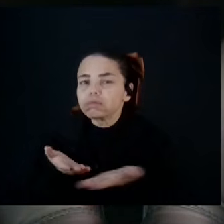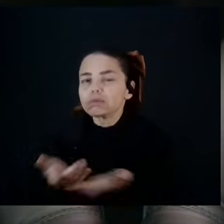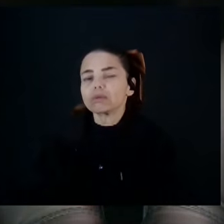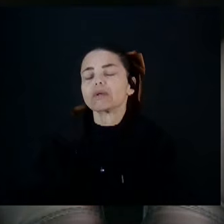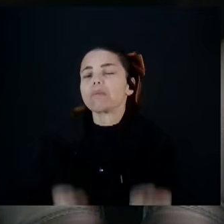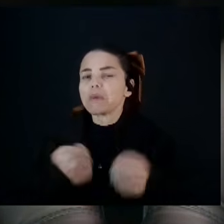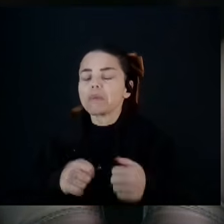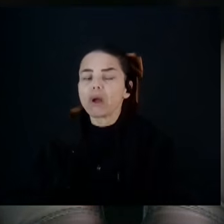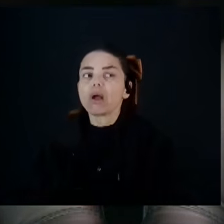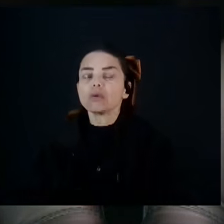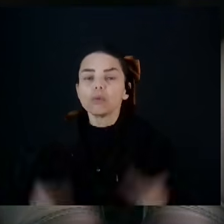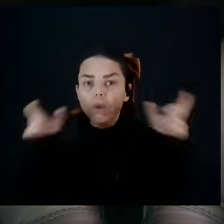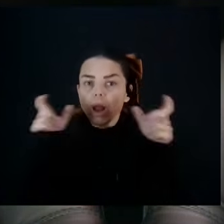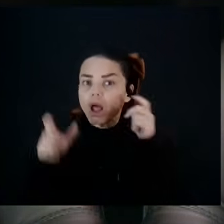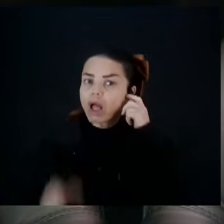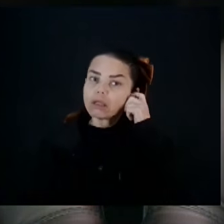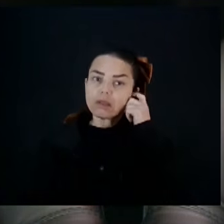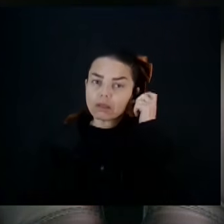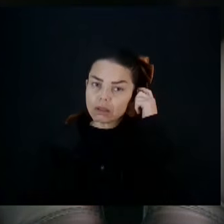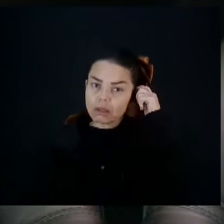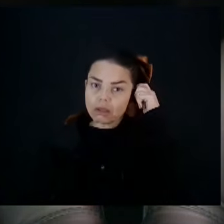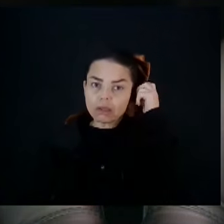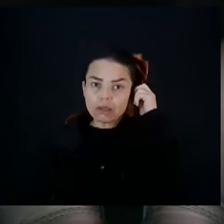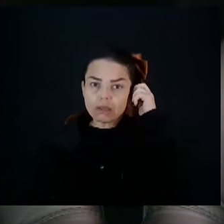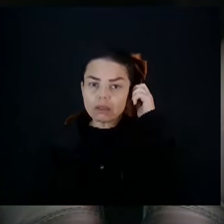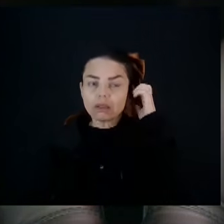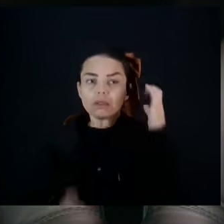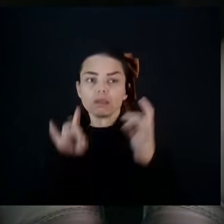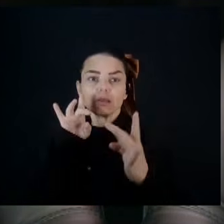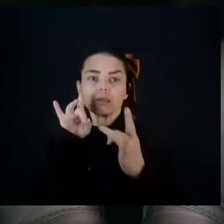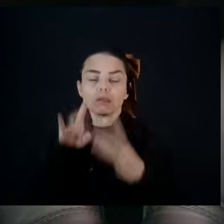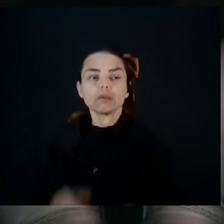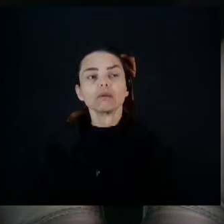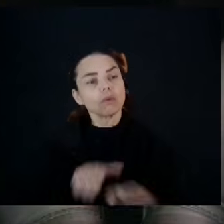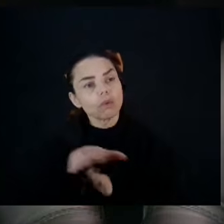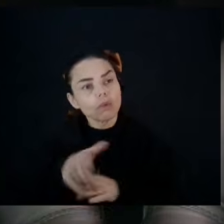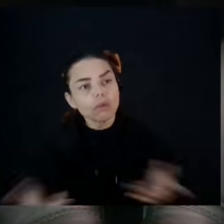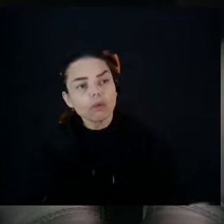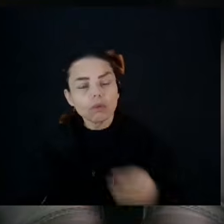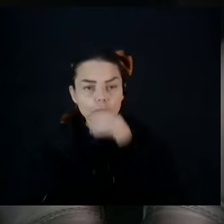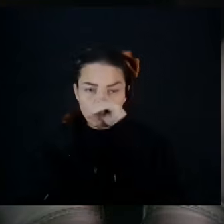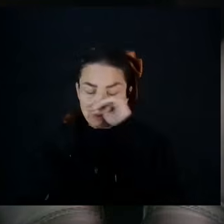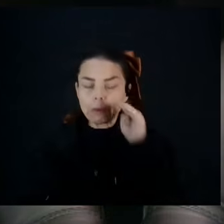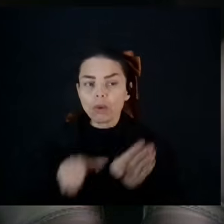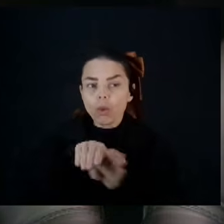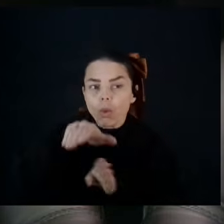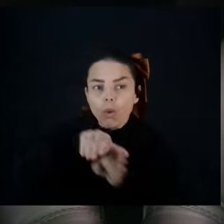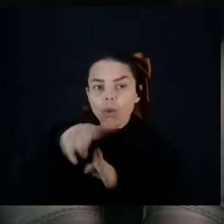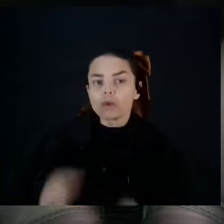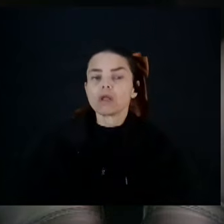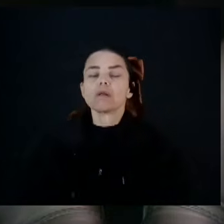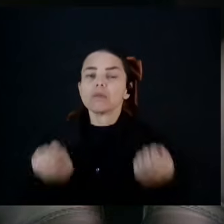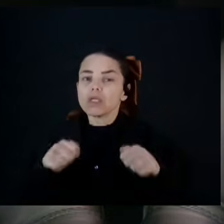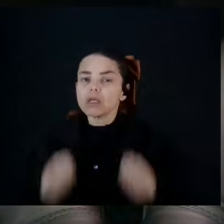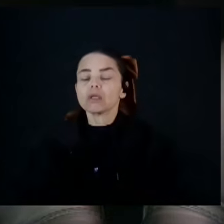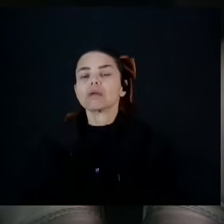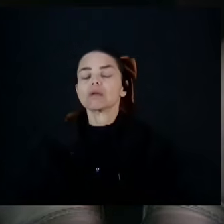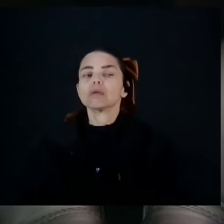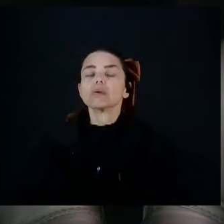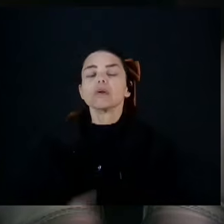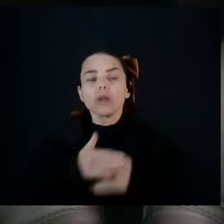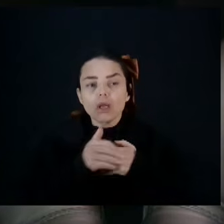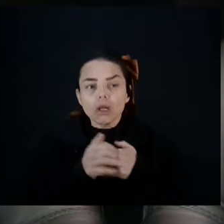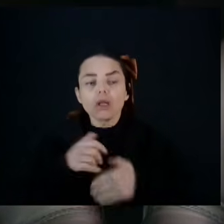precise receber esse feedback. Mas aí a gente, né, de novo, daquele jeito bem bacana de se colocar,